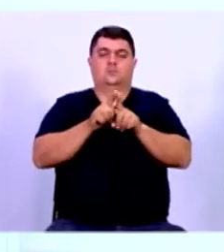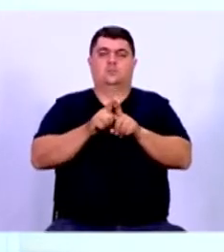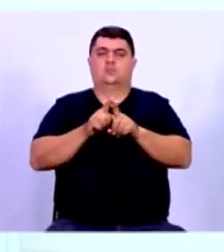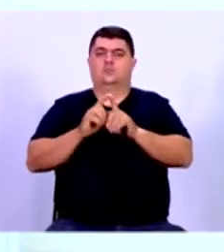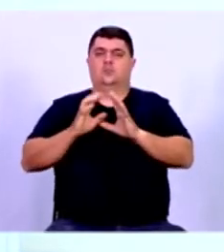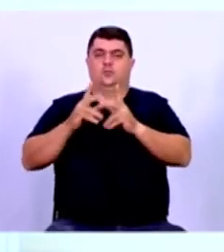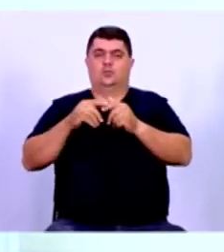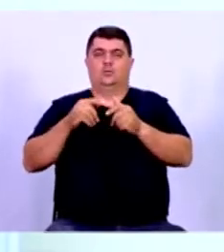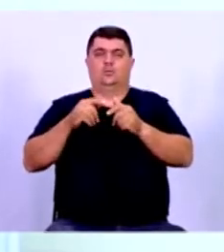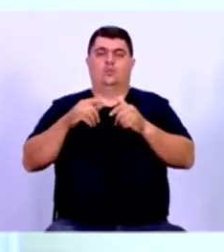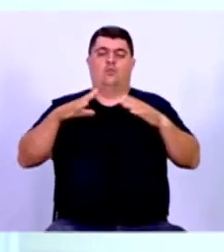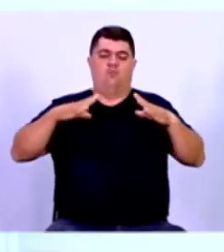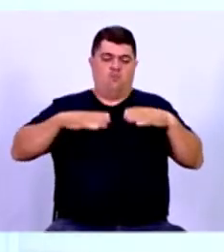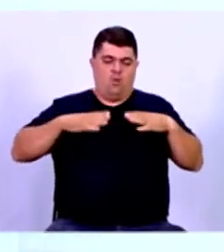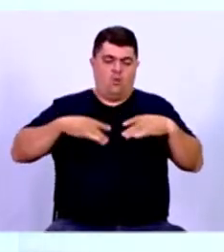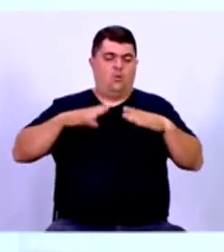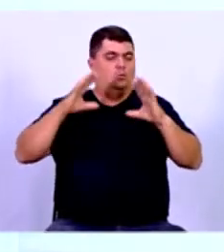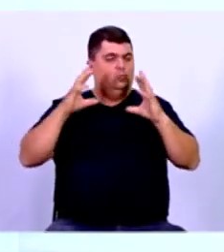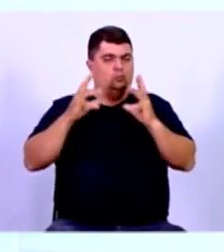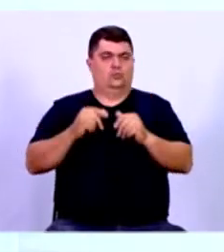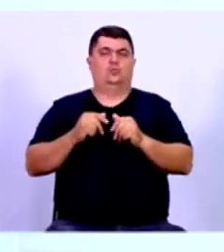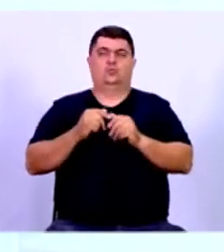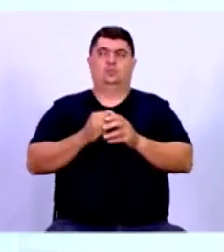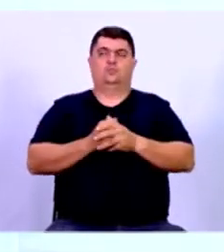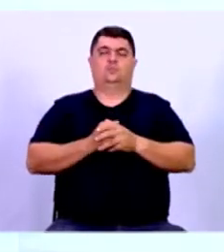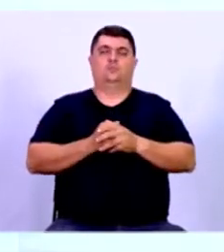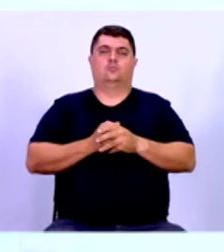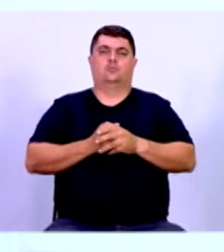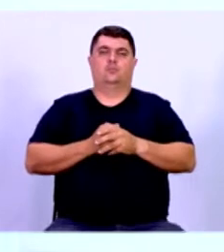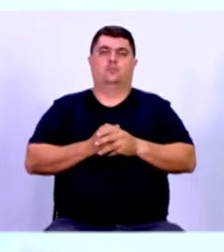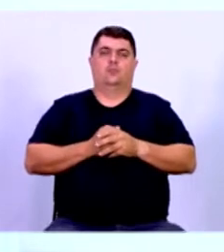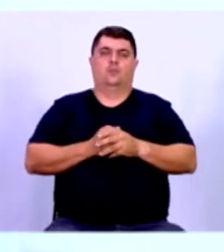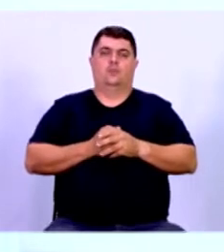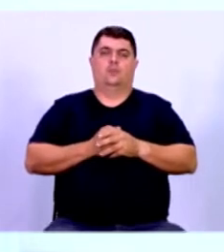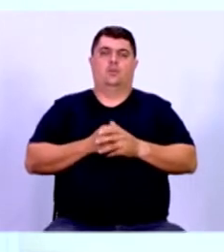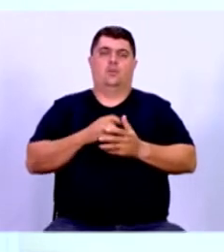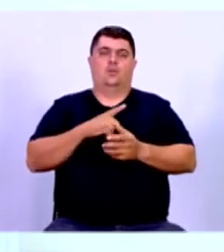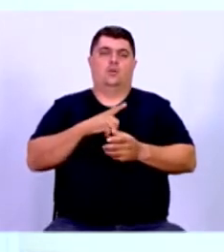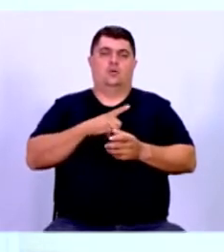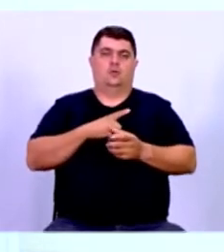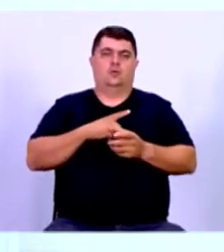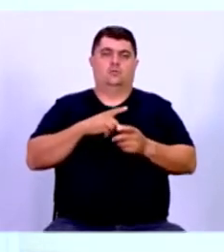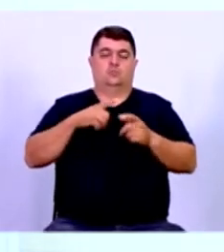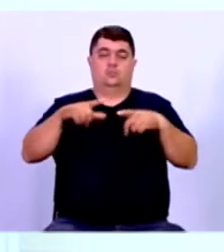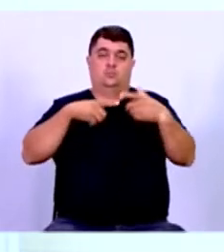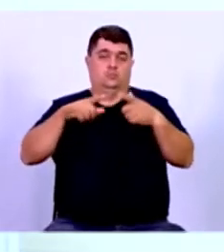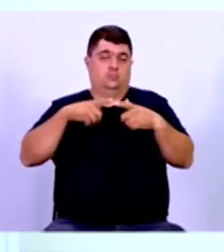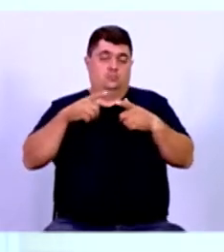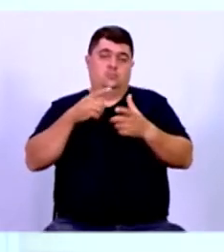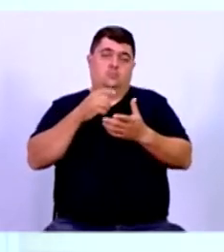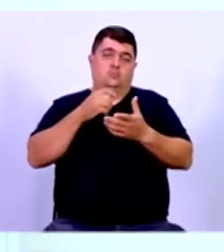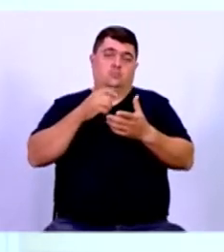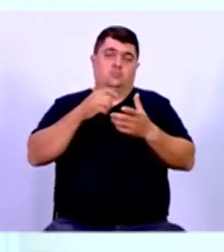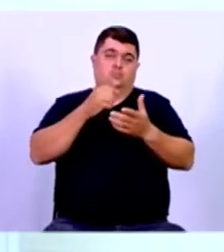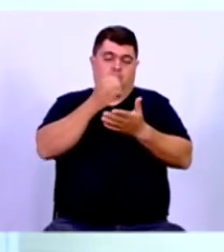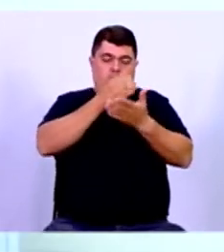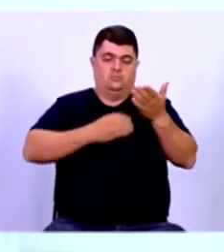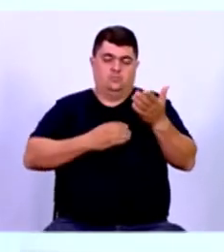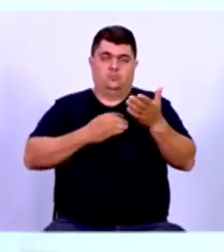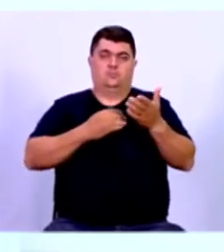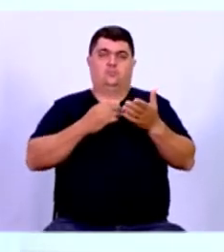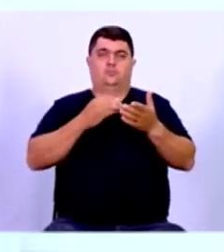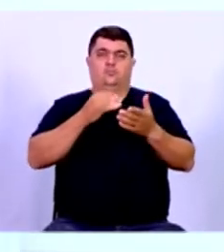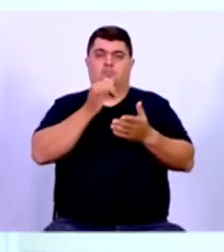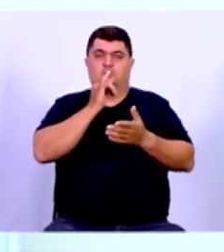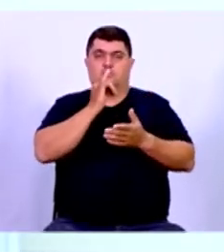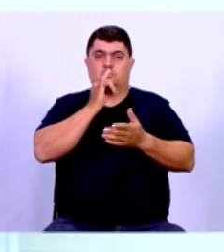férias proporcionais, e aí cabe o parênteses, proporcionais ao tempo de serviço, ao contrato que ele tem. Então, se ele